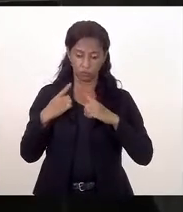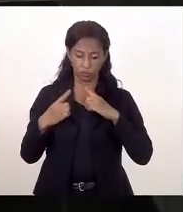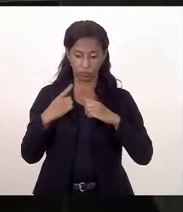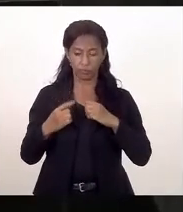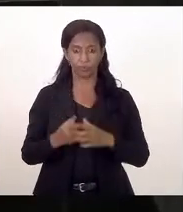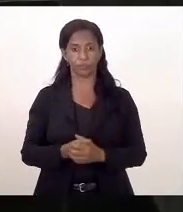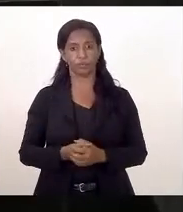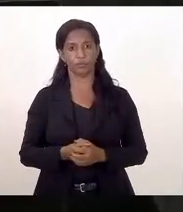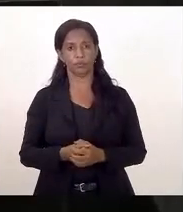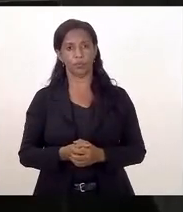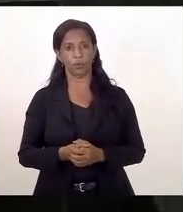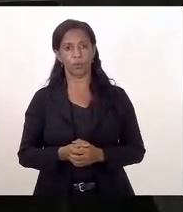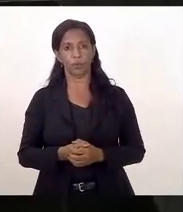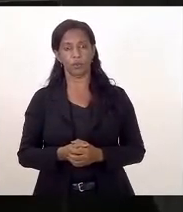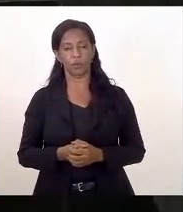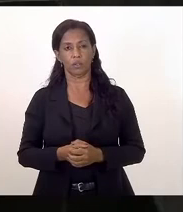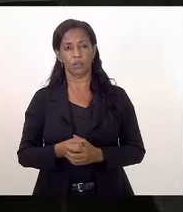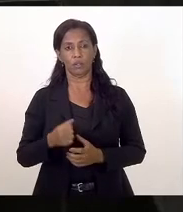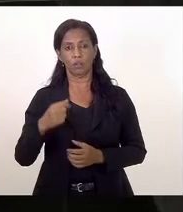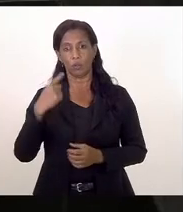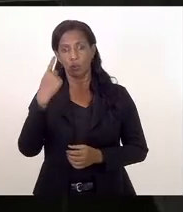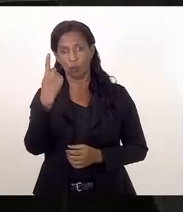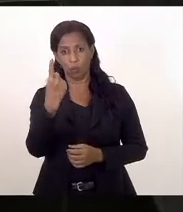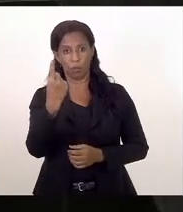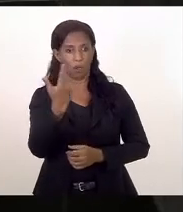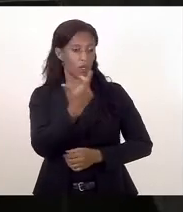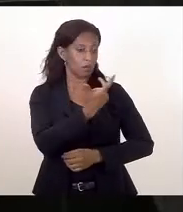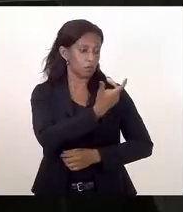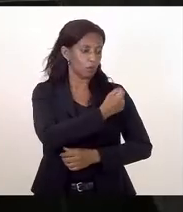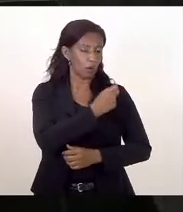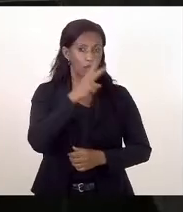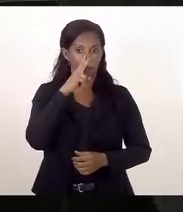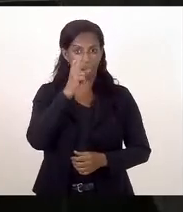uma dose de reforço